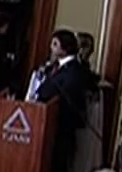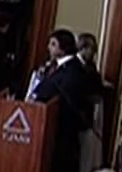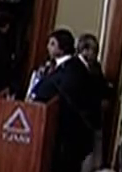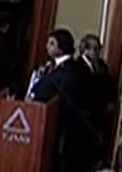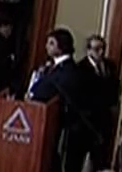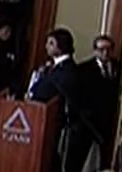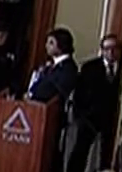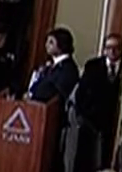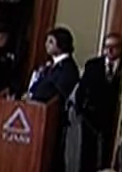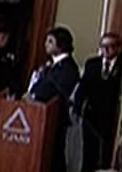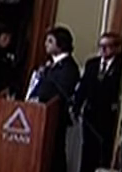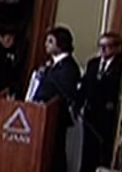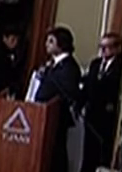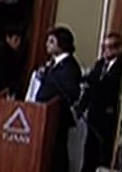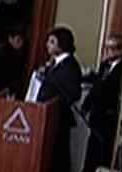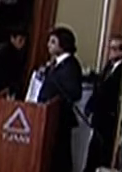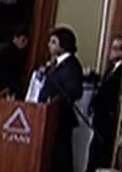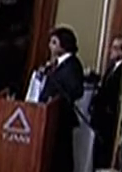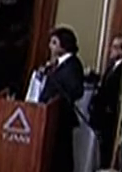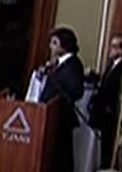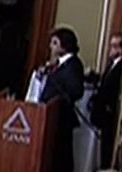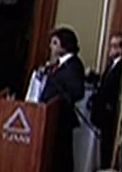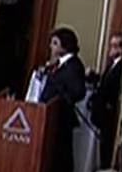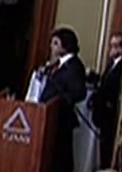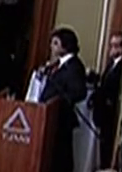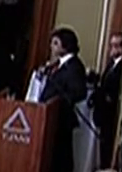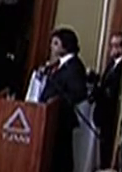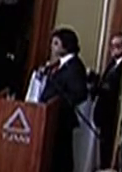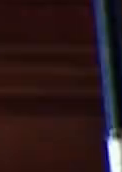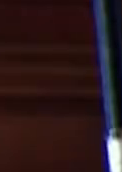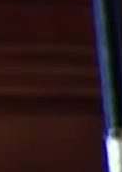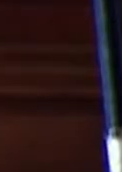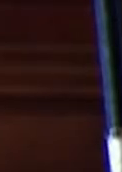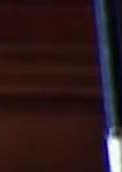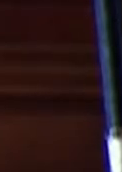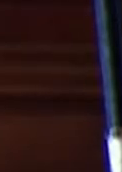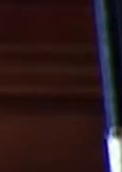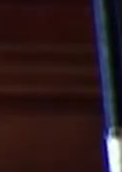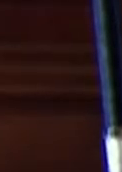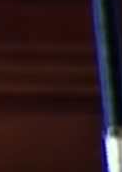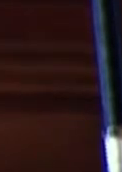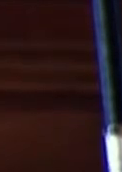Foram quase 900 práticas